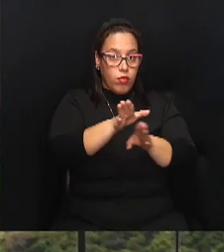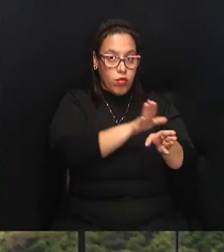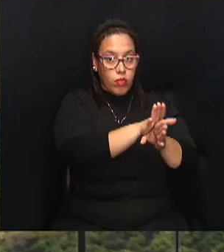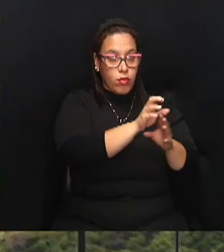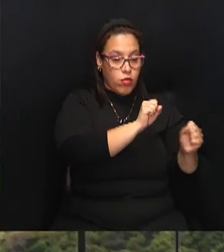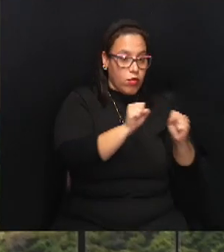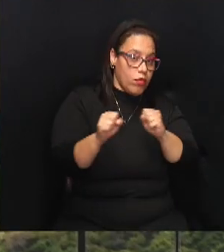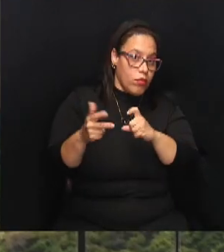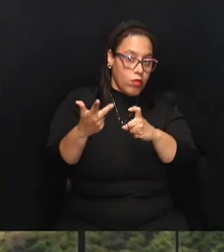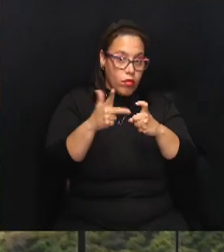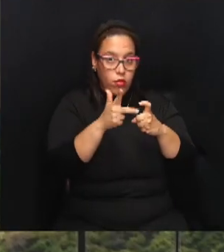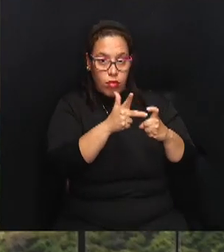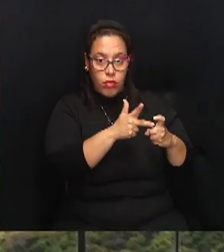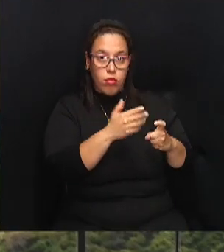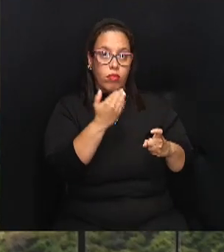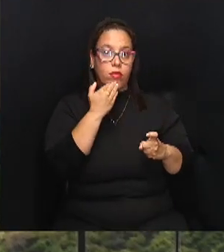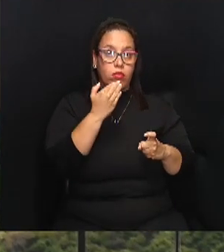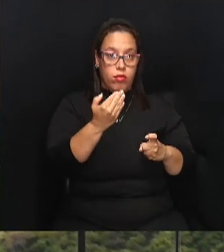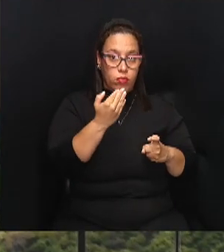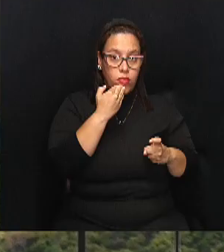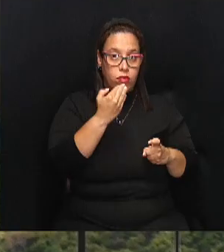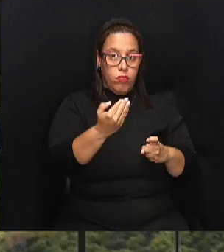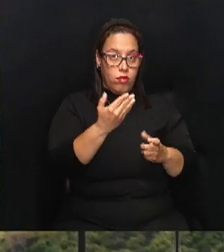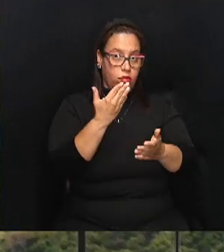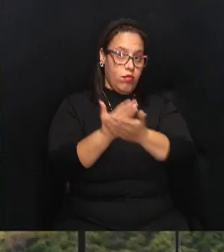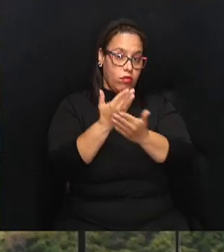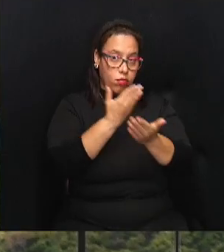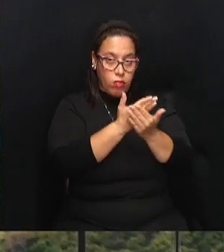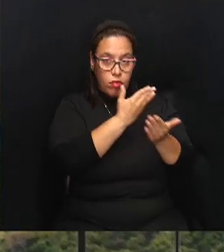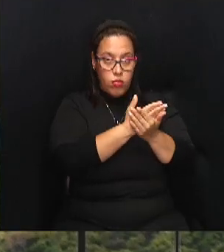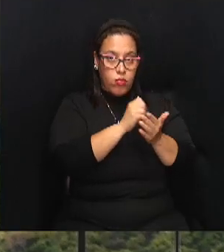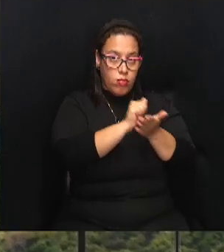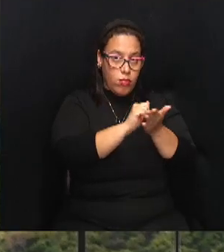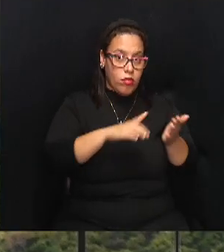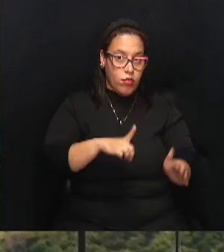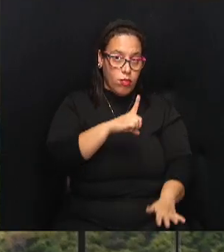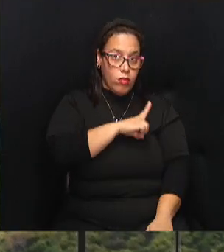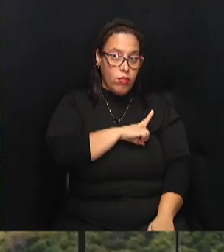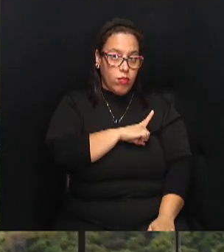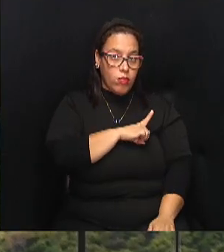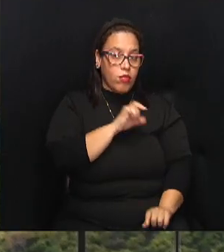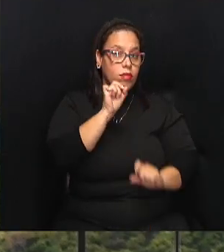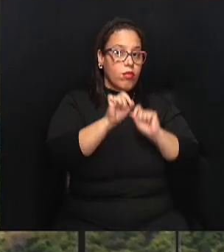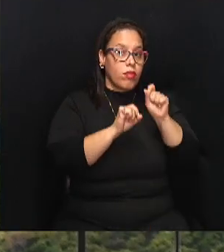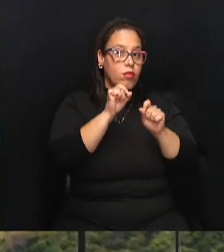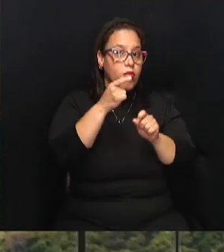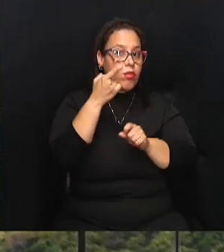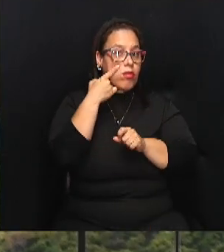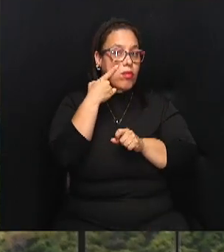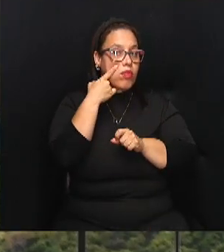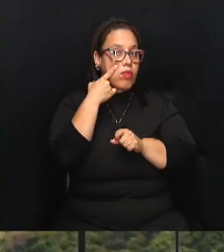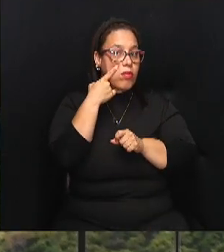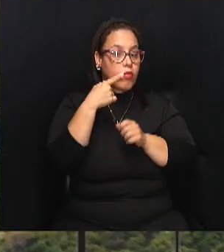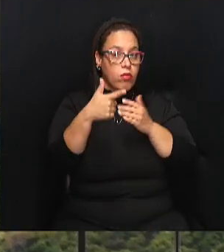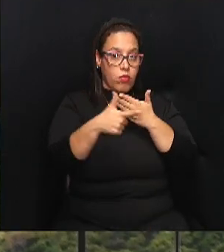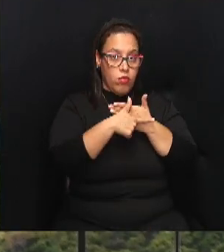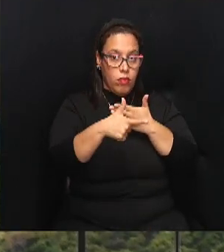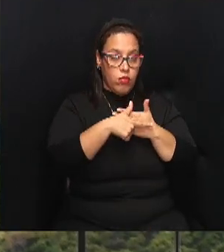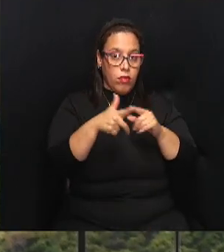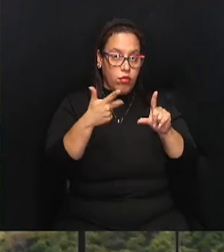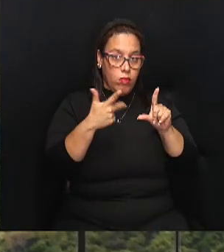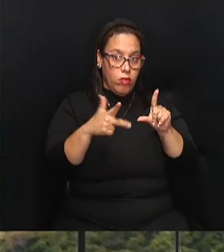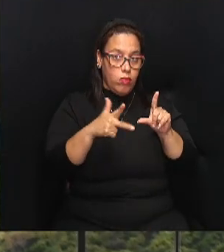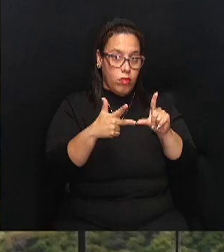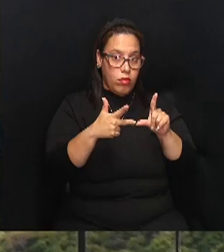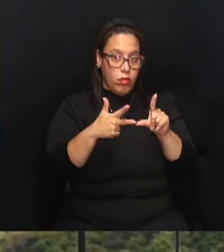Poder Executivo pedindo um estudo sobre atividade delegada. De que maneira o senhor está enxergando o papel do